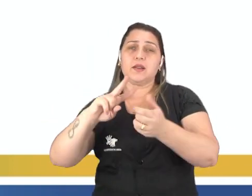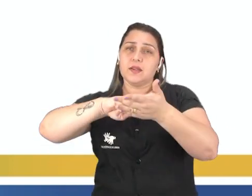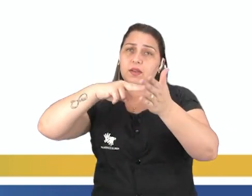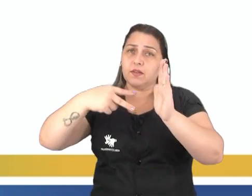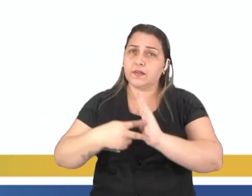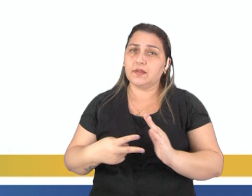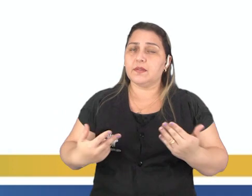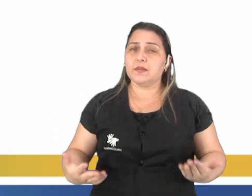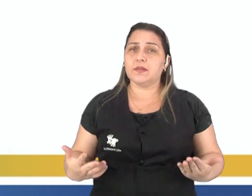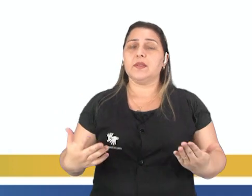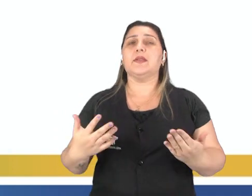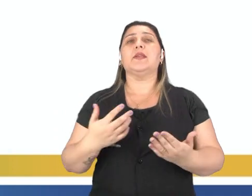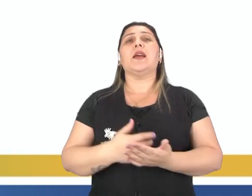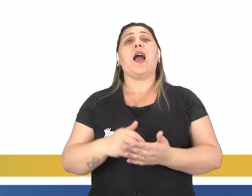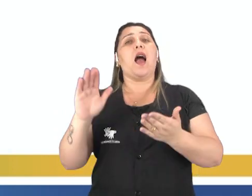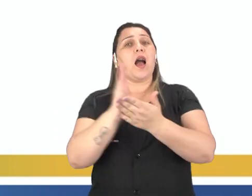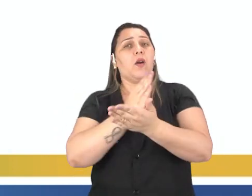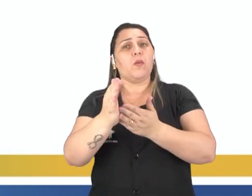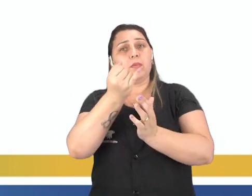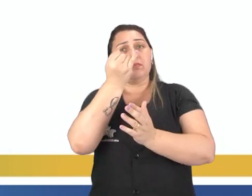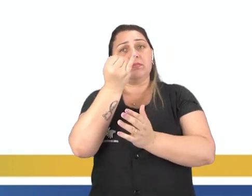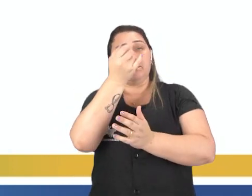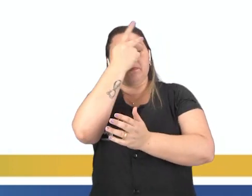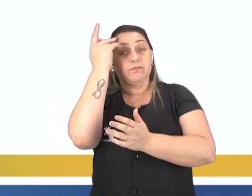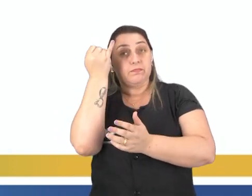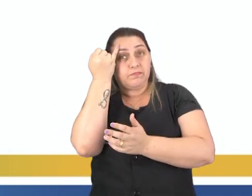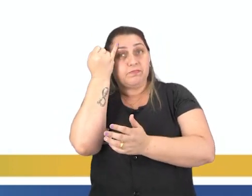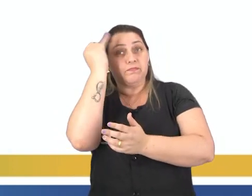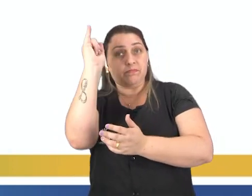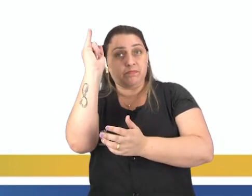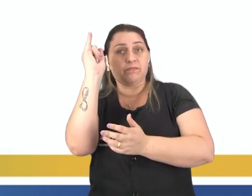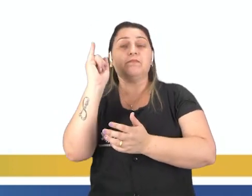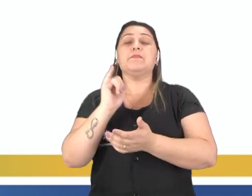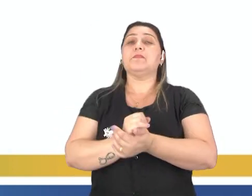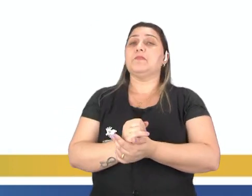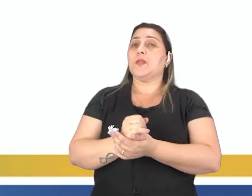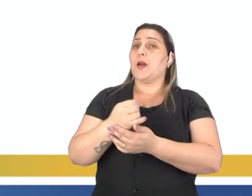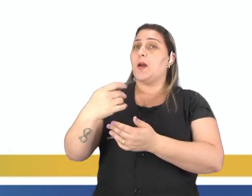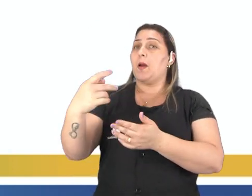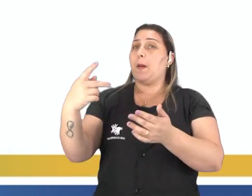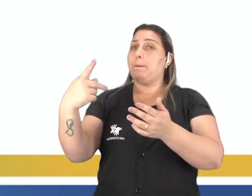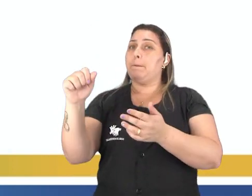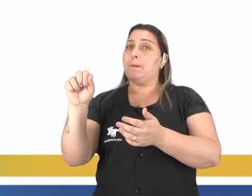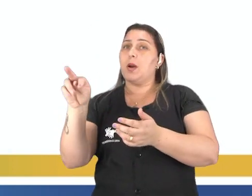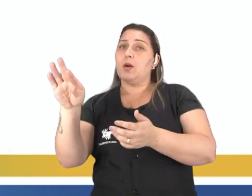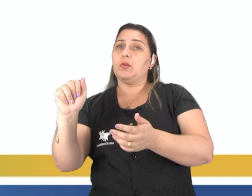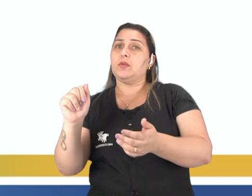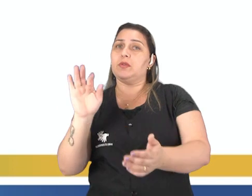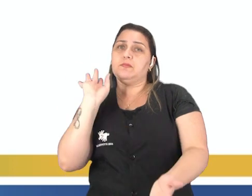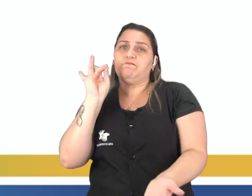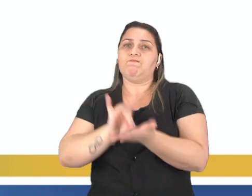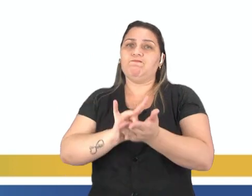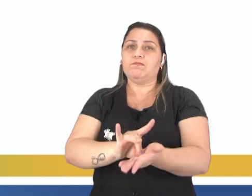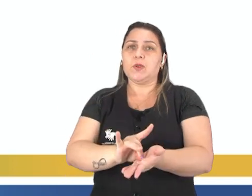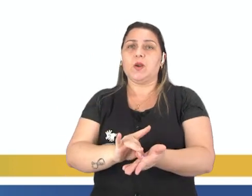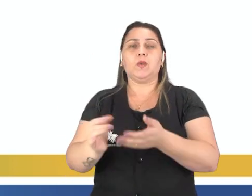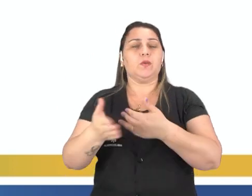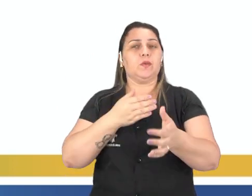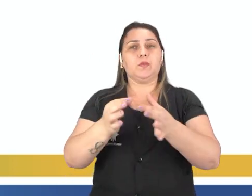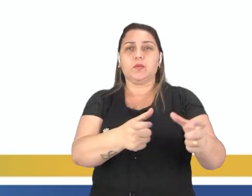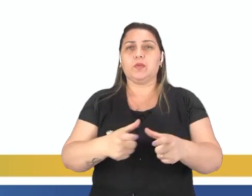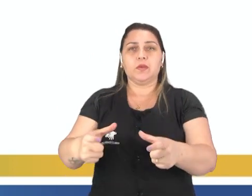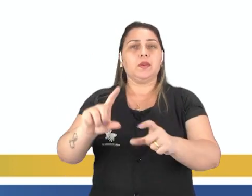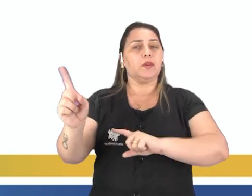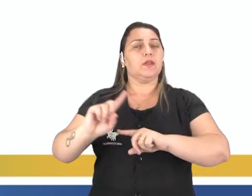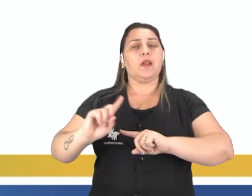significa. Então, essa partitura alguém criou, certo? Então, não é uma partitura onde vai valer para qualquer lugar do mundo.